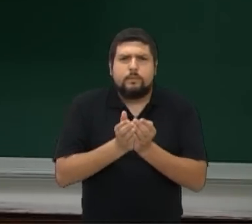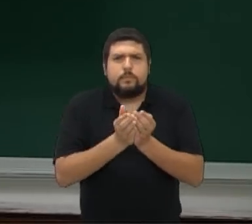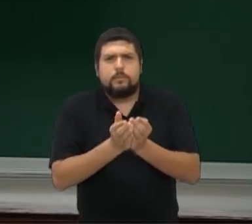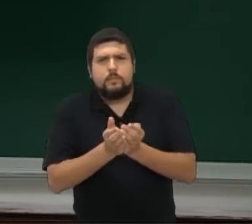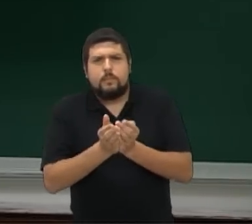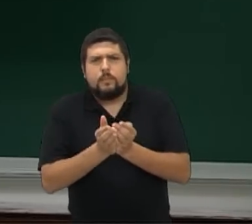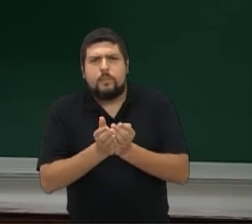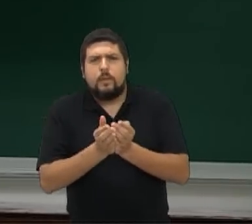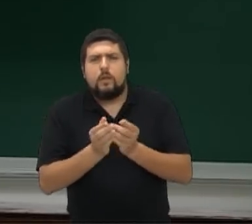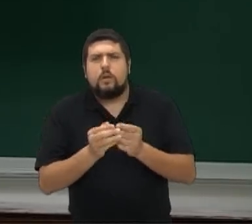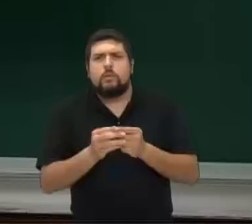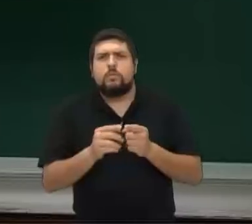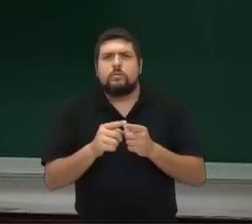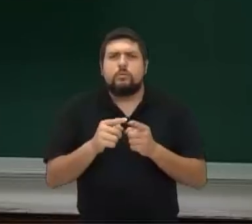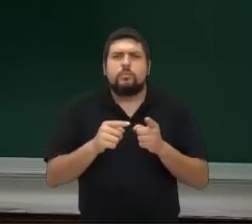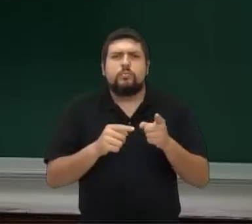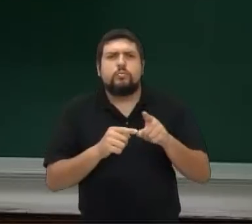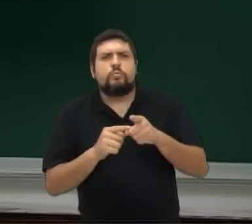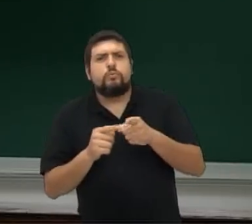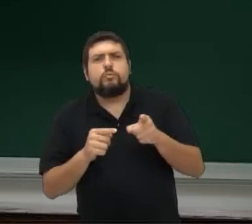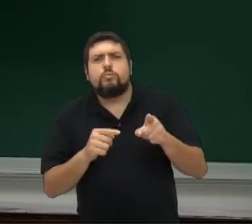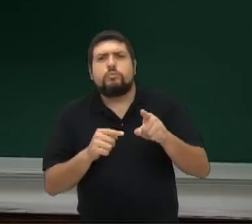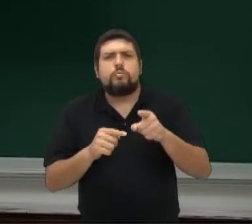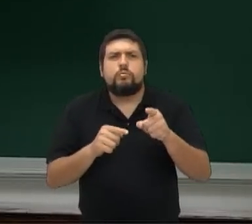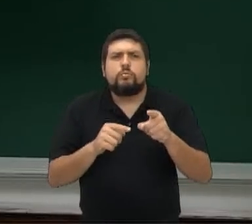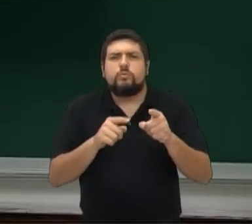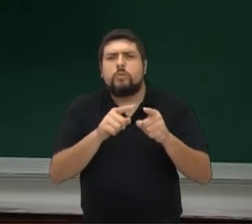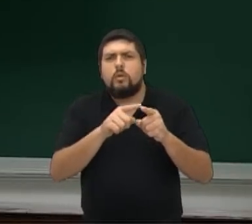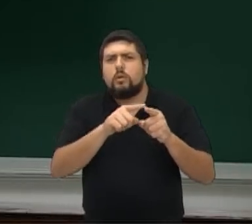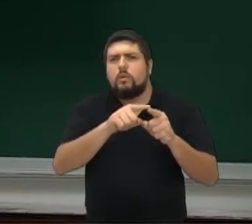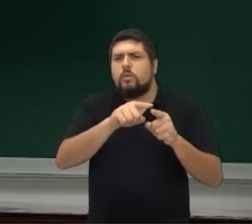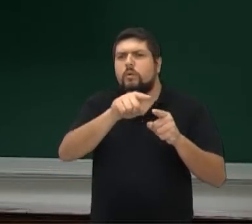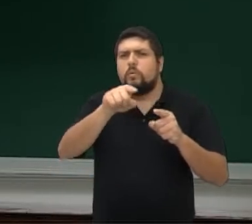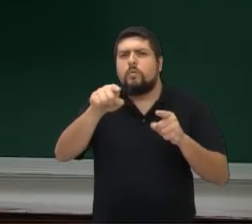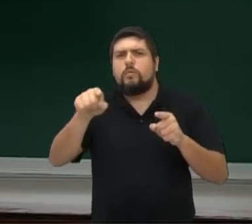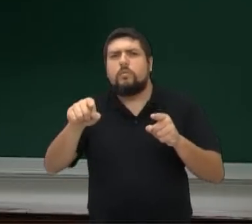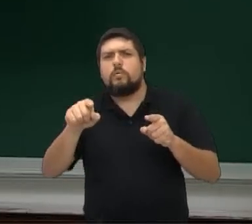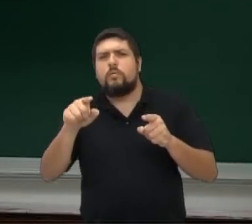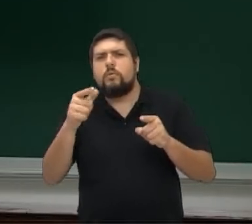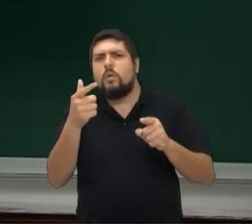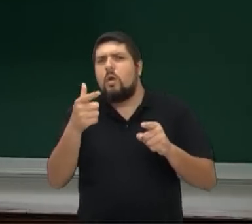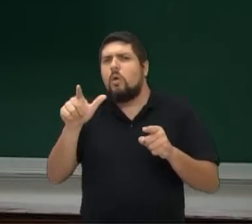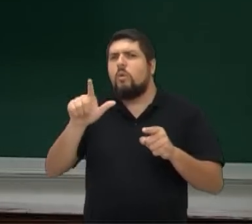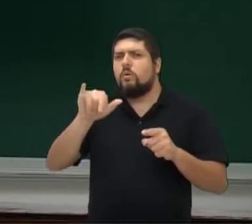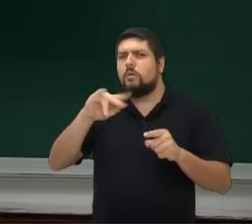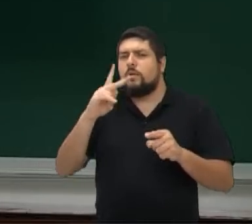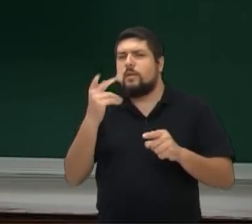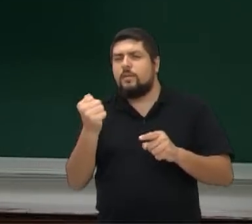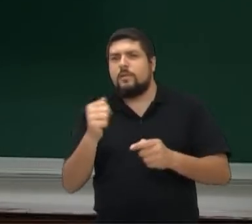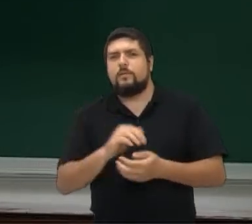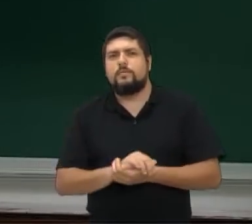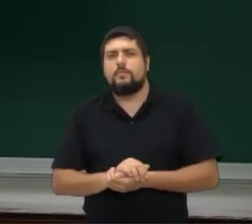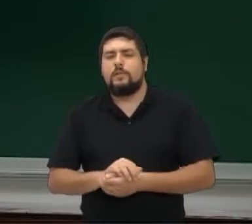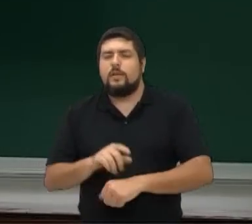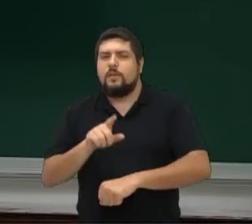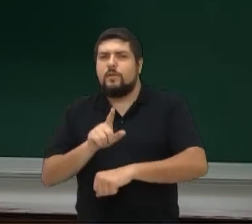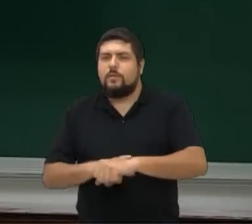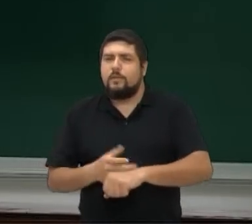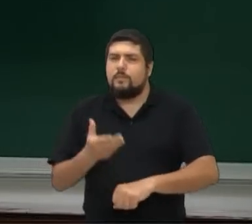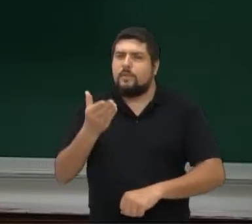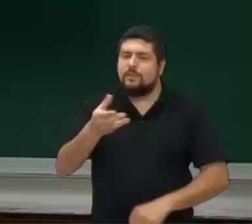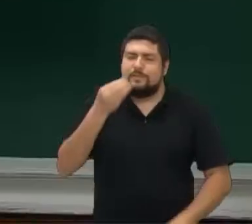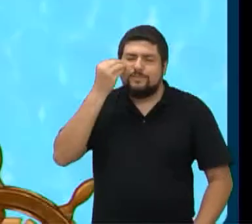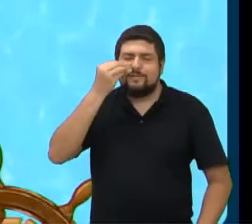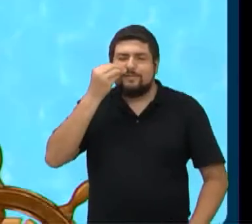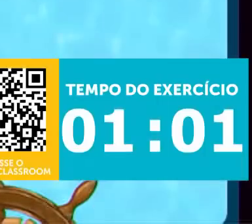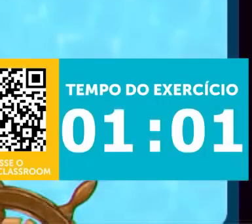rota que ele vai fazer para buscar esse cientista que está aqui, tudo bem? Então, um tempinho para vocês